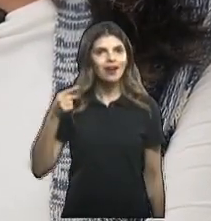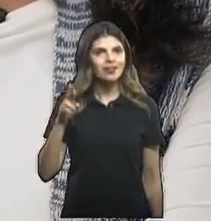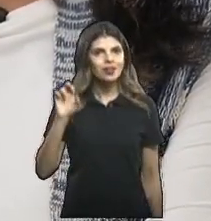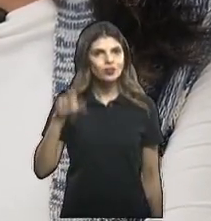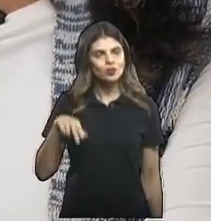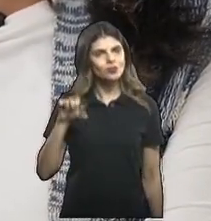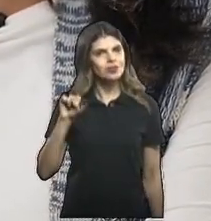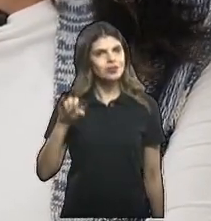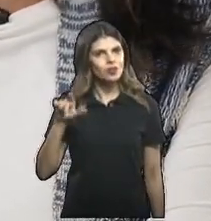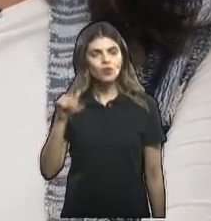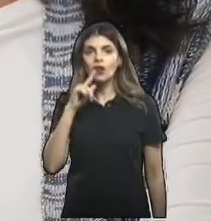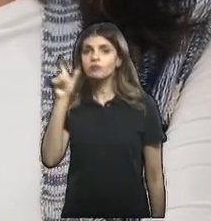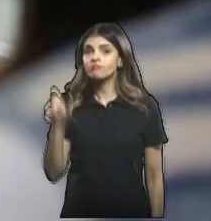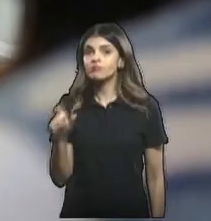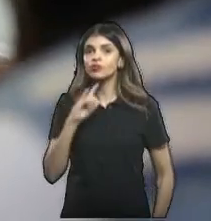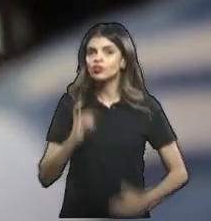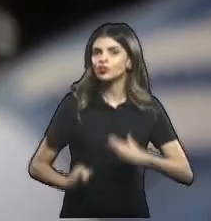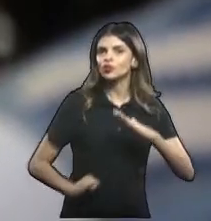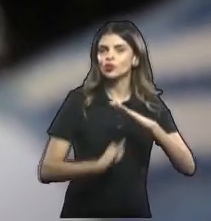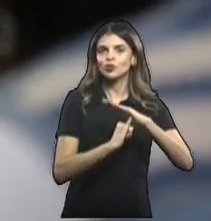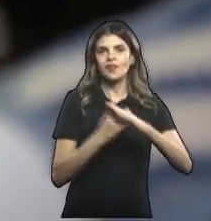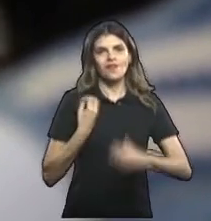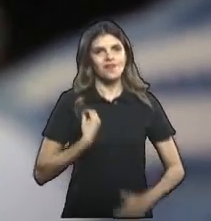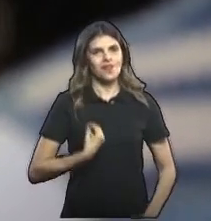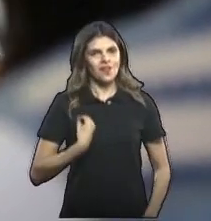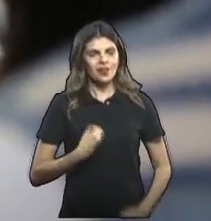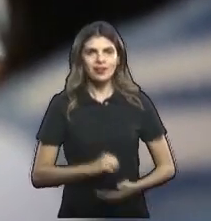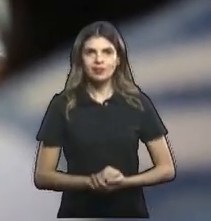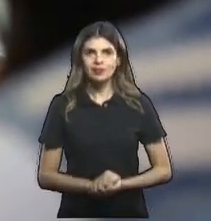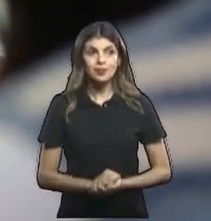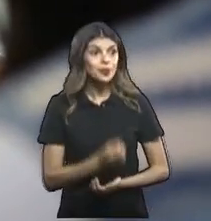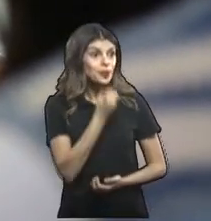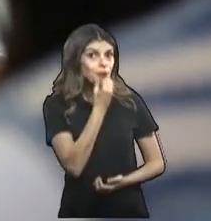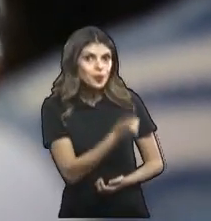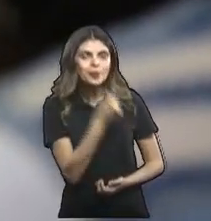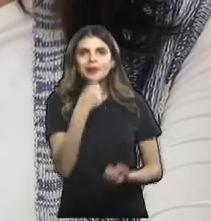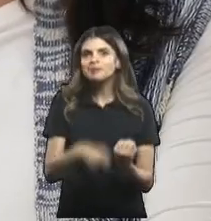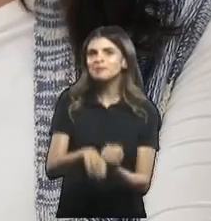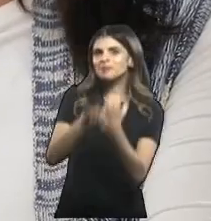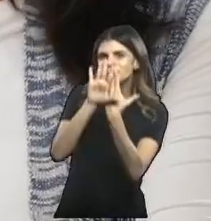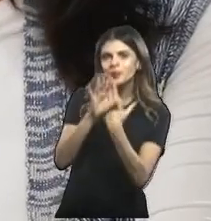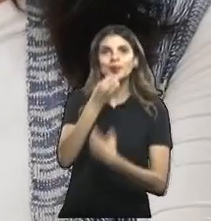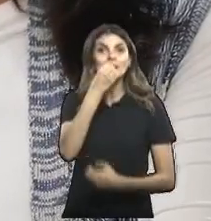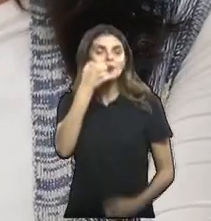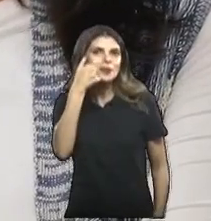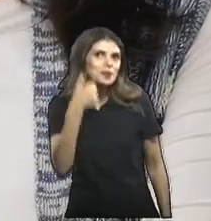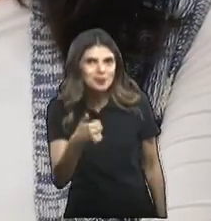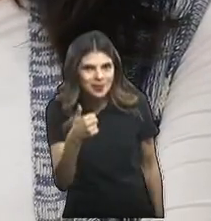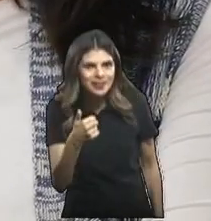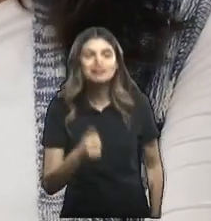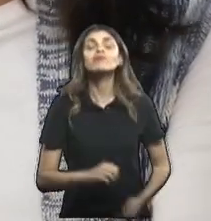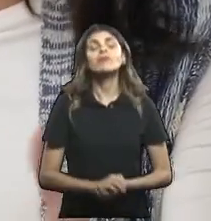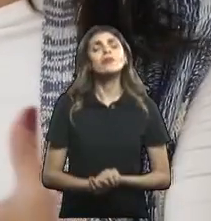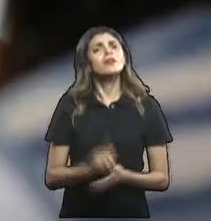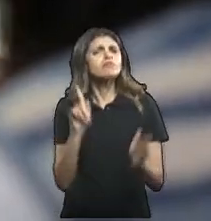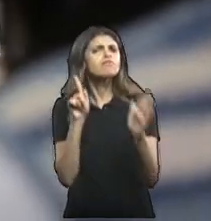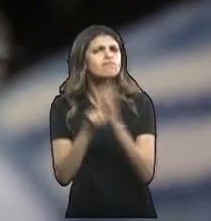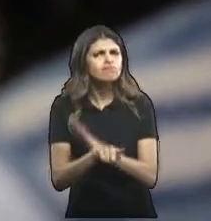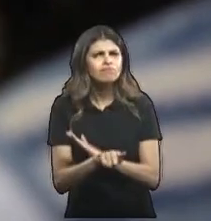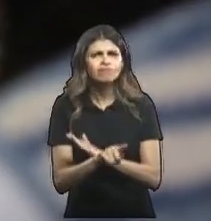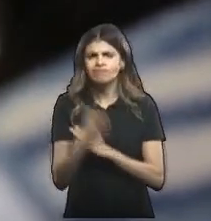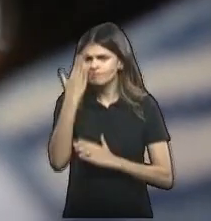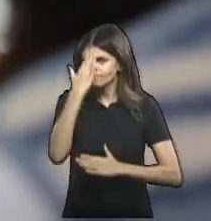Instituto SOS Reviver. Oi, Anderson, tudo bem? Tudo bem, Isabela? Tudo bem. Anderson,